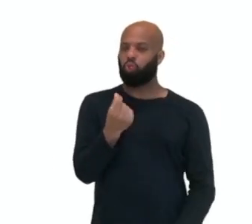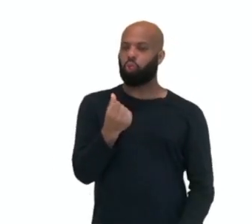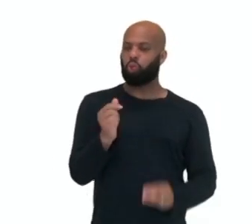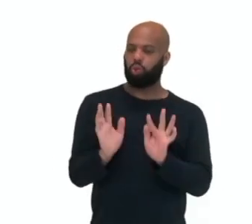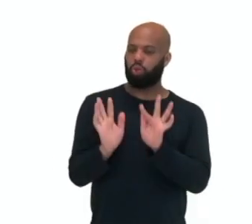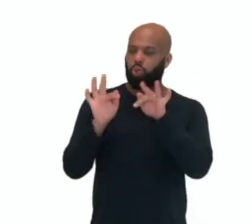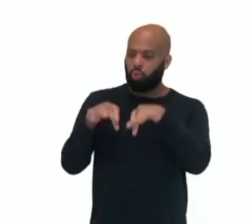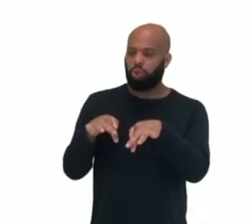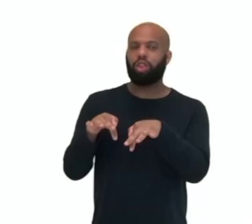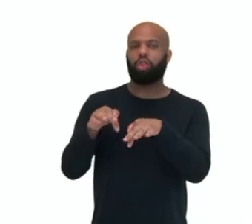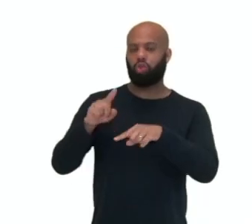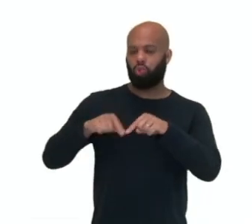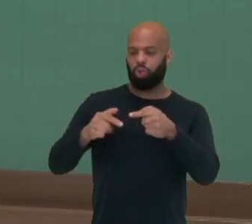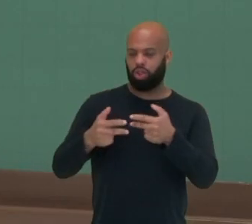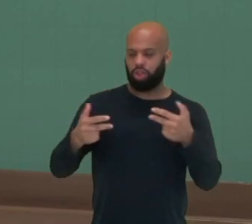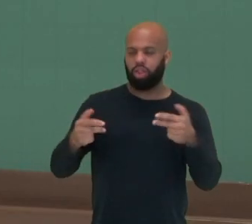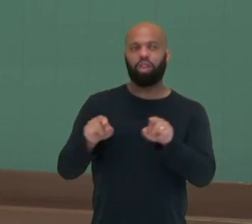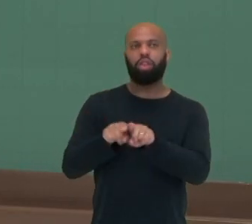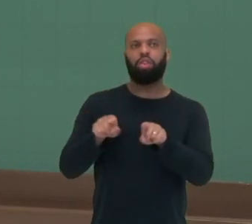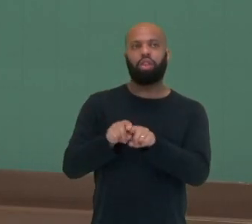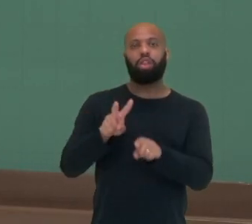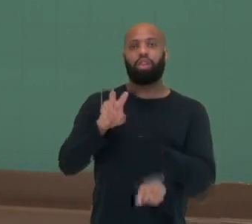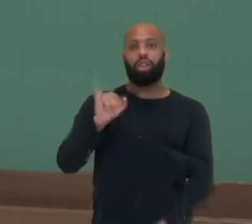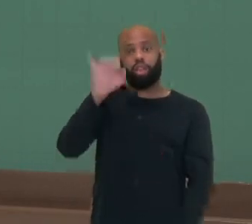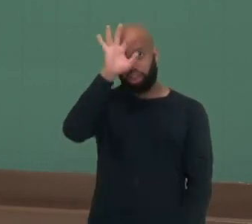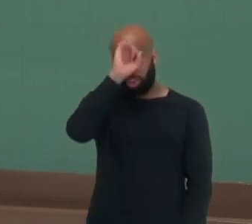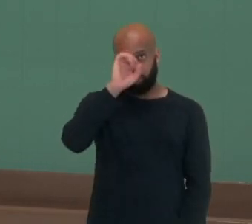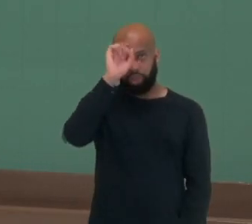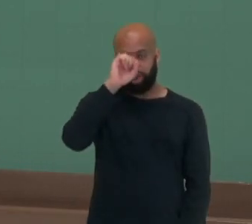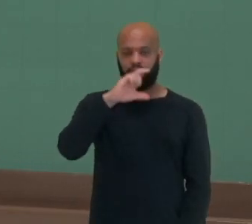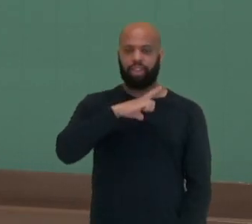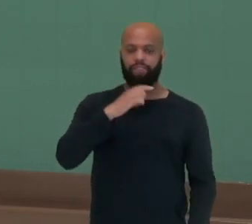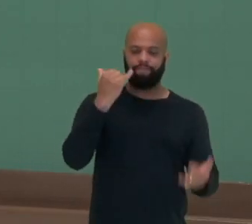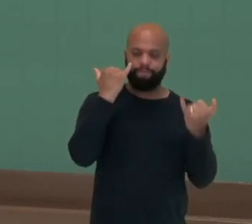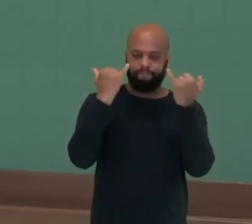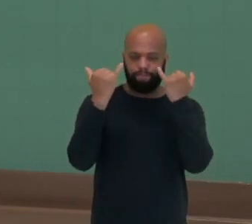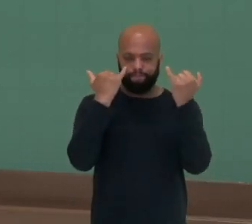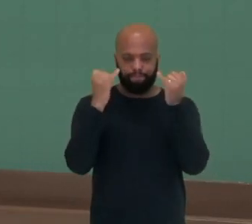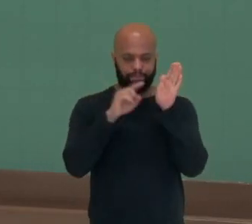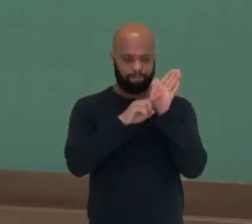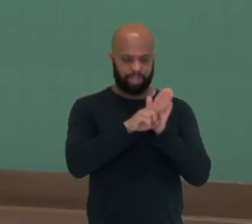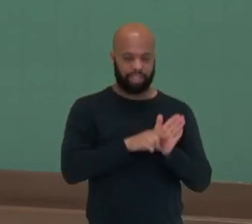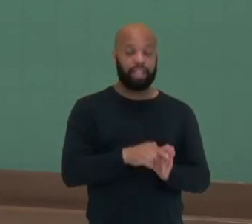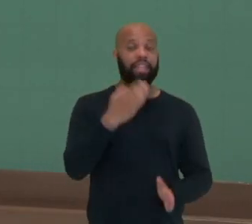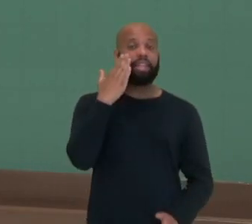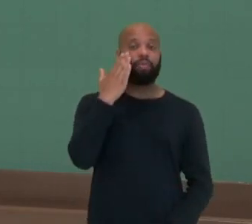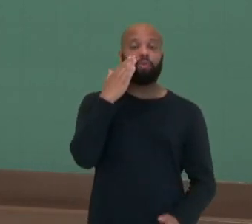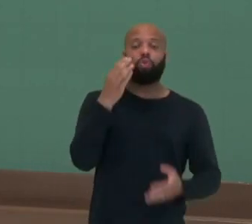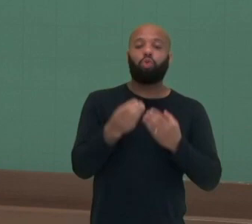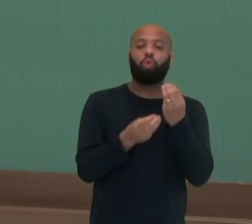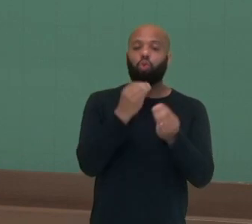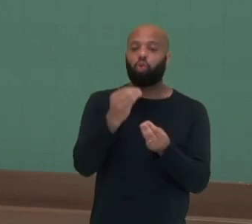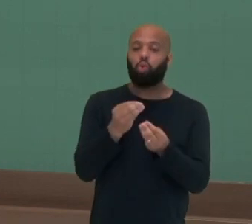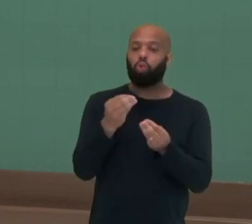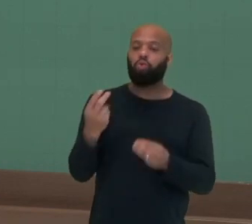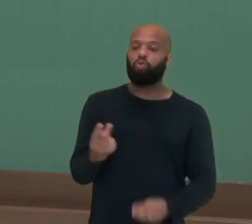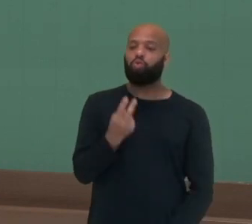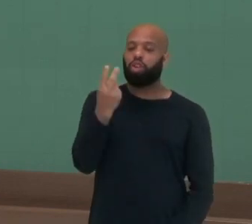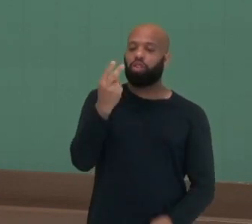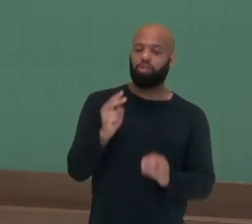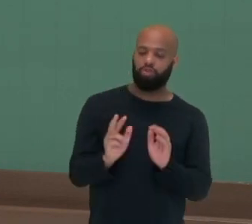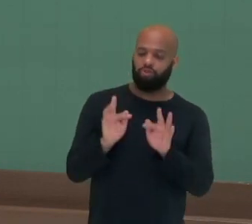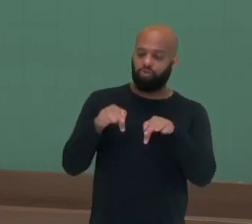valor final de um produto e aprender a levantar dados para definir o valor final de uma mercadoria,